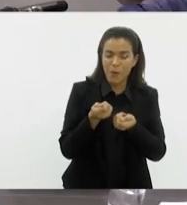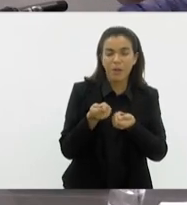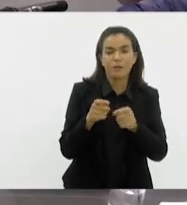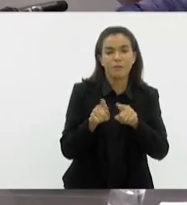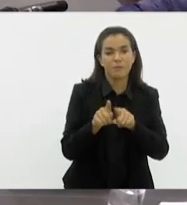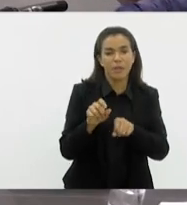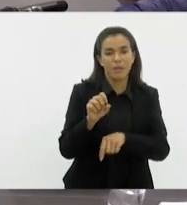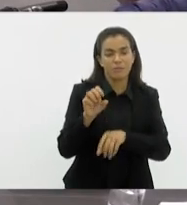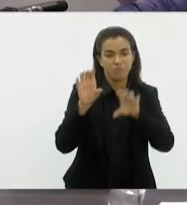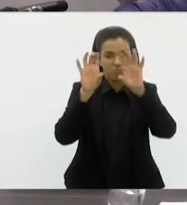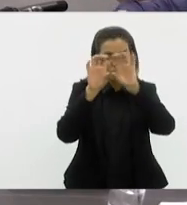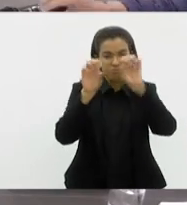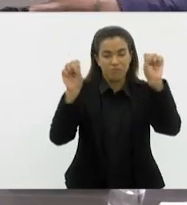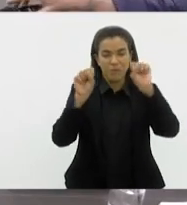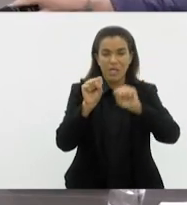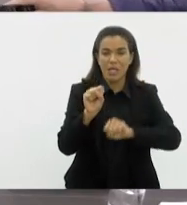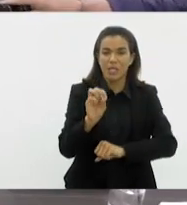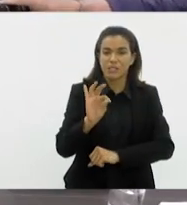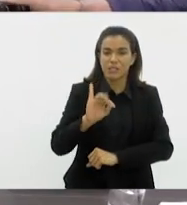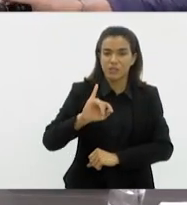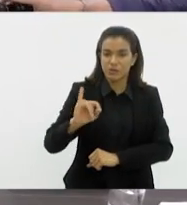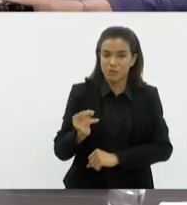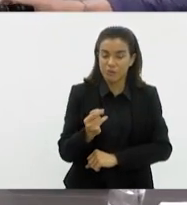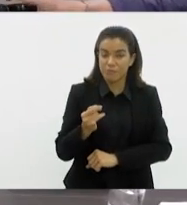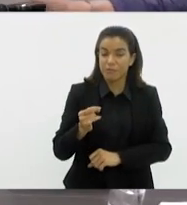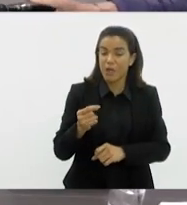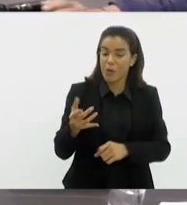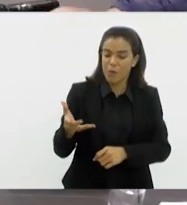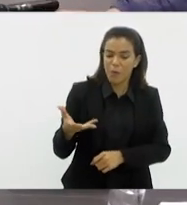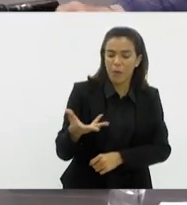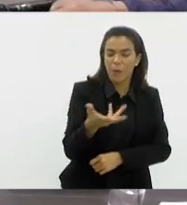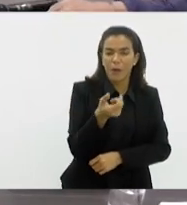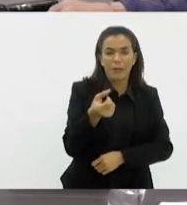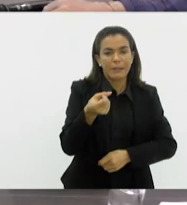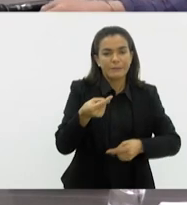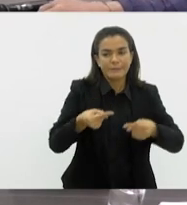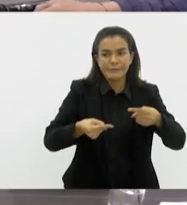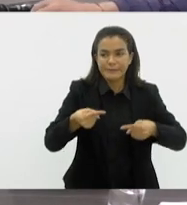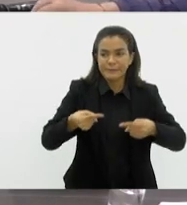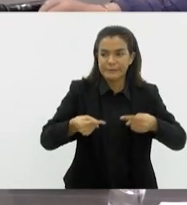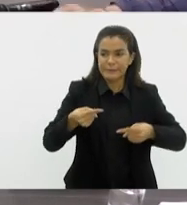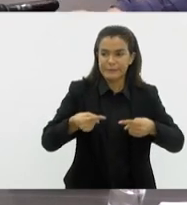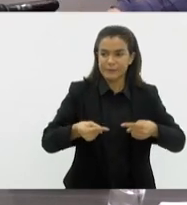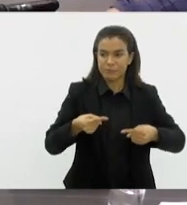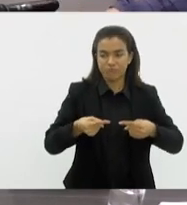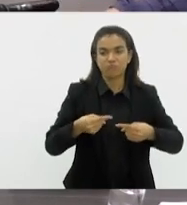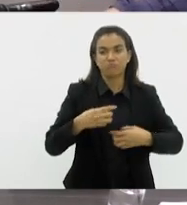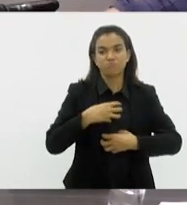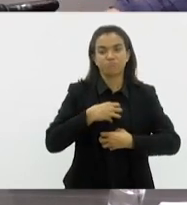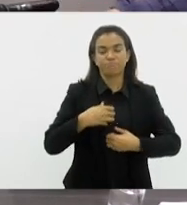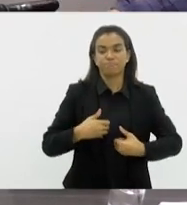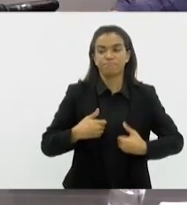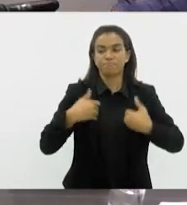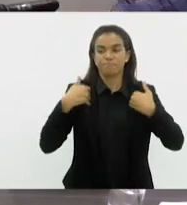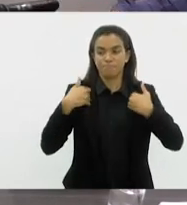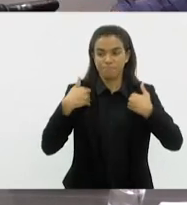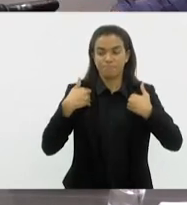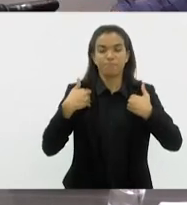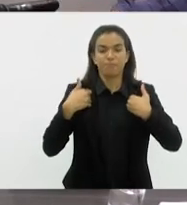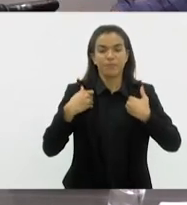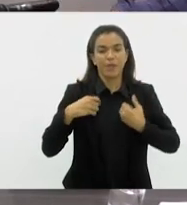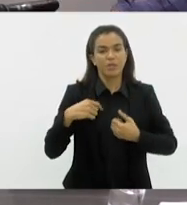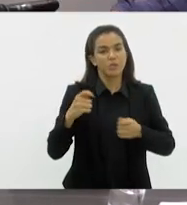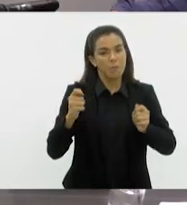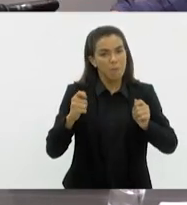superiores. E parabenizar aí a qualidade da discussão. Muito me honra a CCJ que possamos